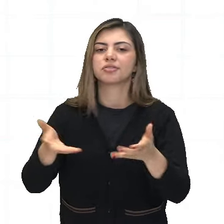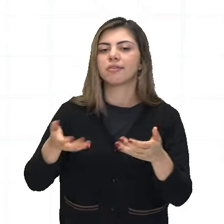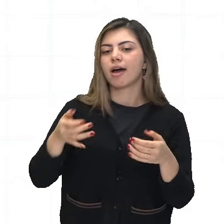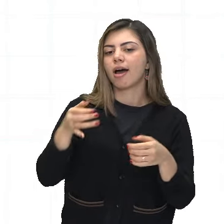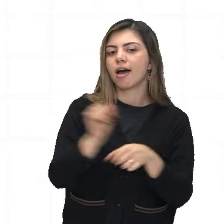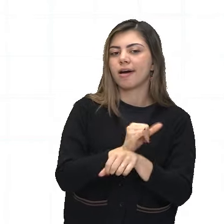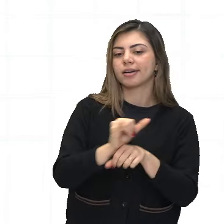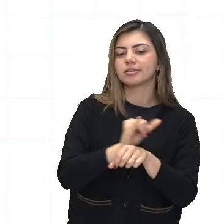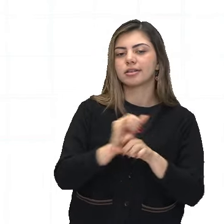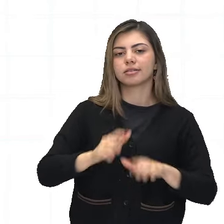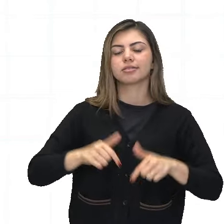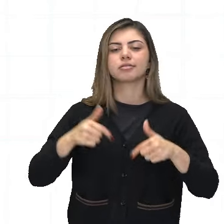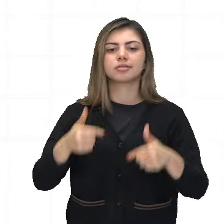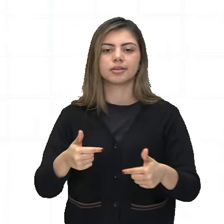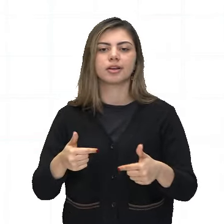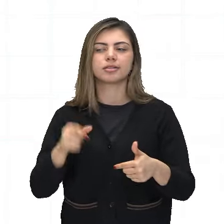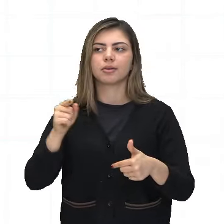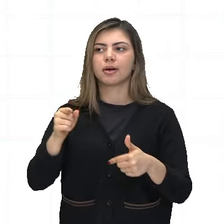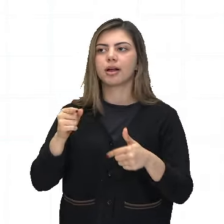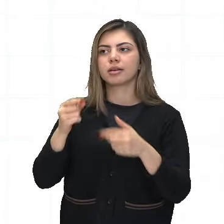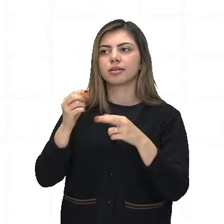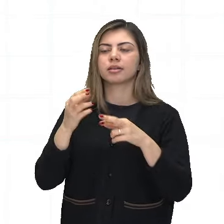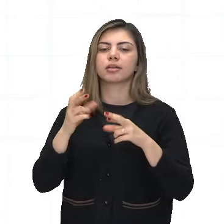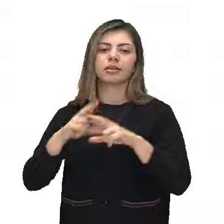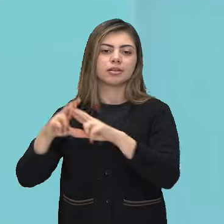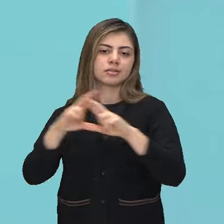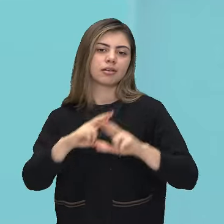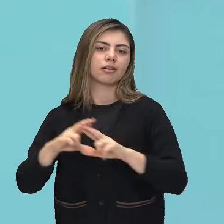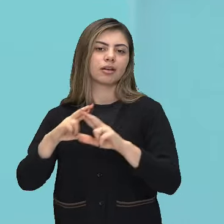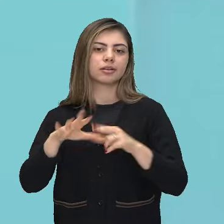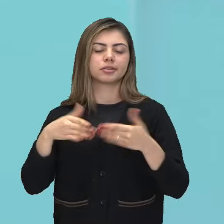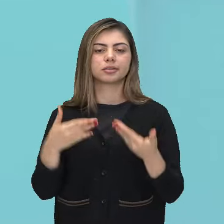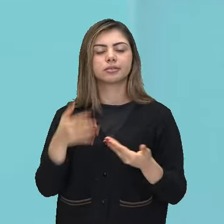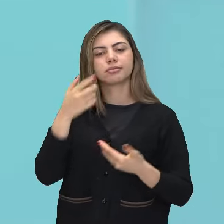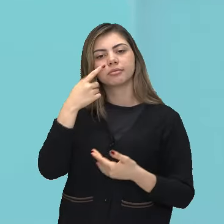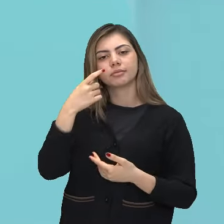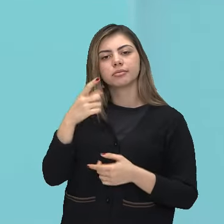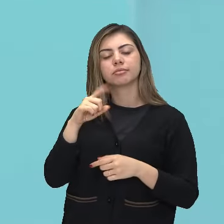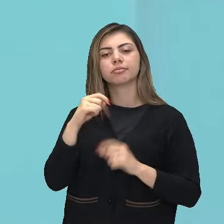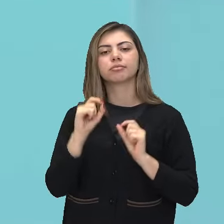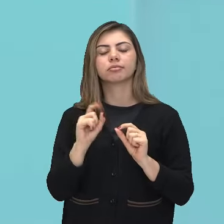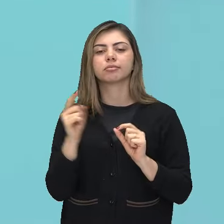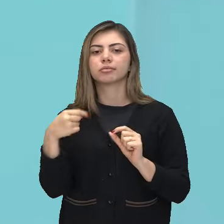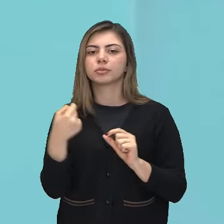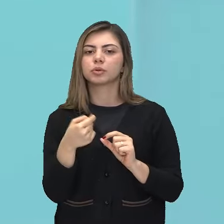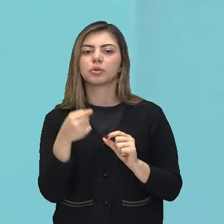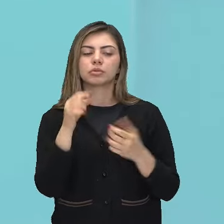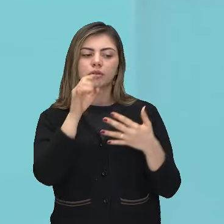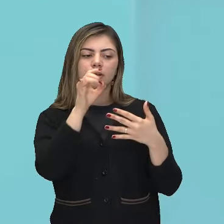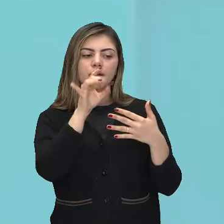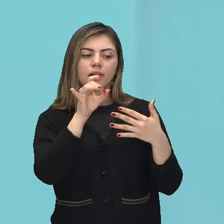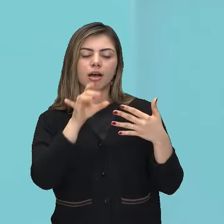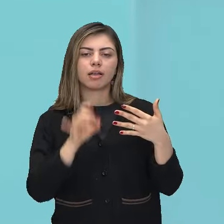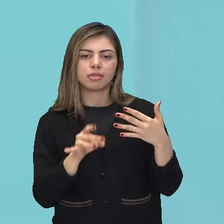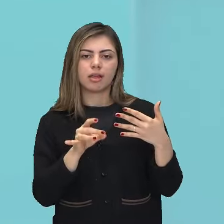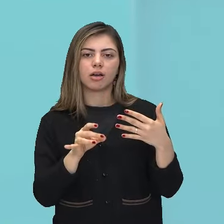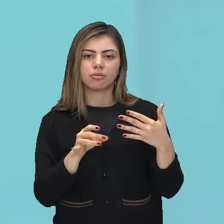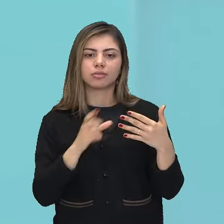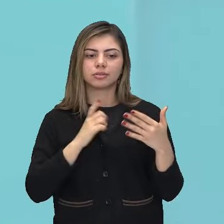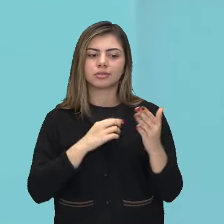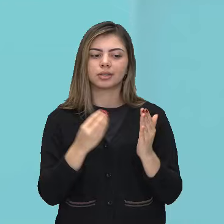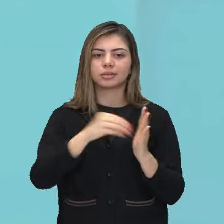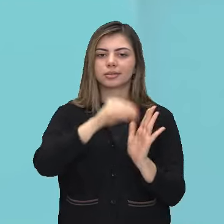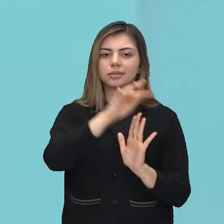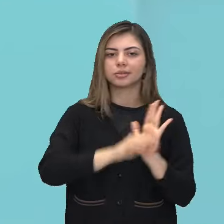esse Impacto tudo de uma forma muito geral O interessante é sempre que a gente desenvolva um pouquinho mais cada um desses pontos por isso a gente traz